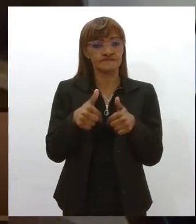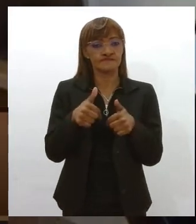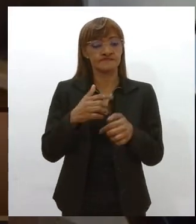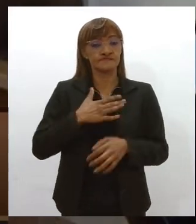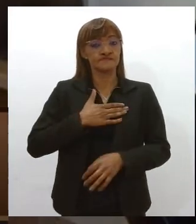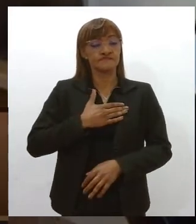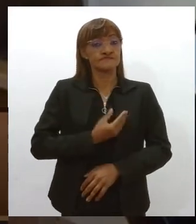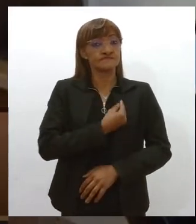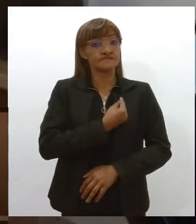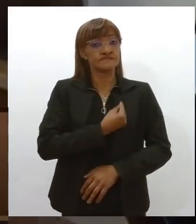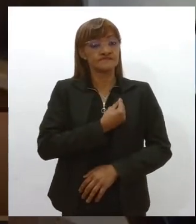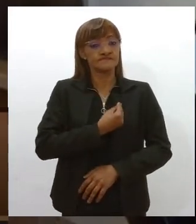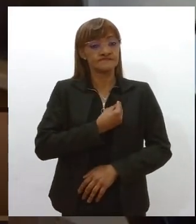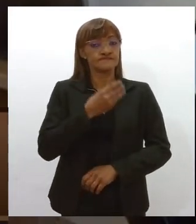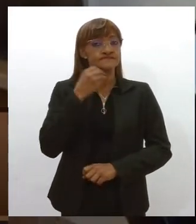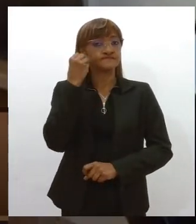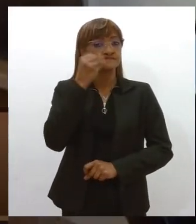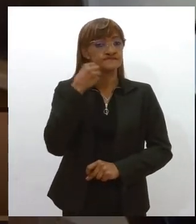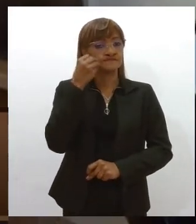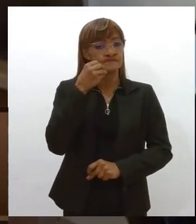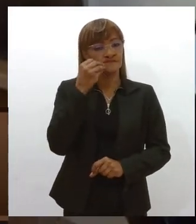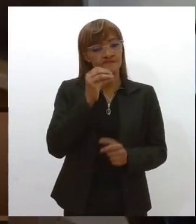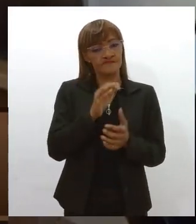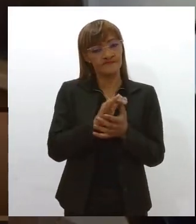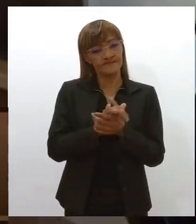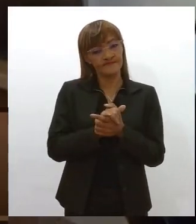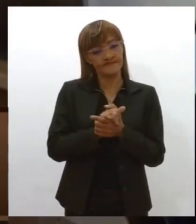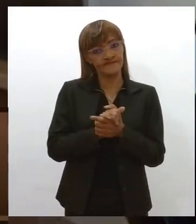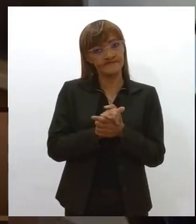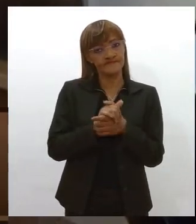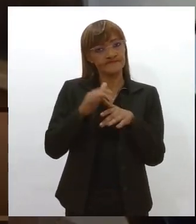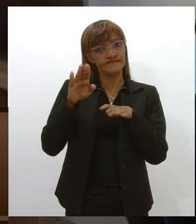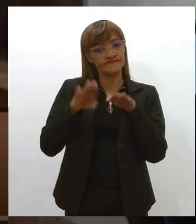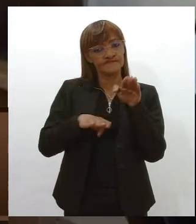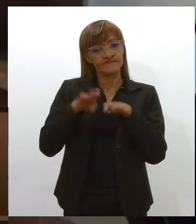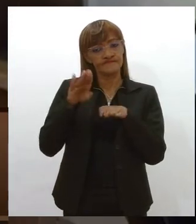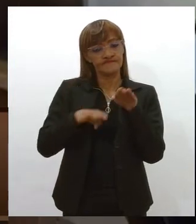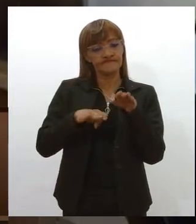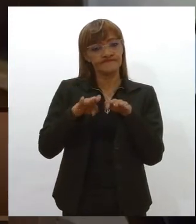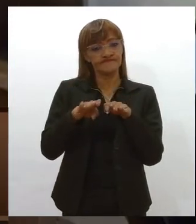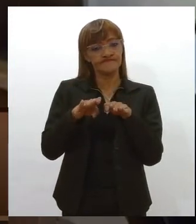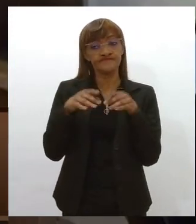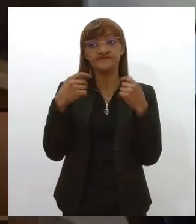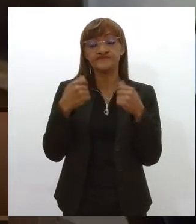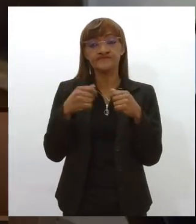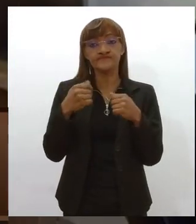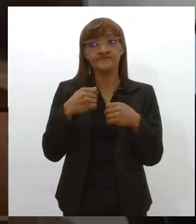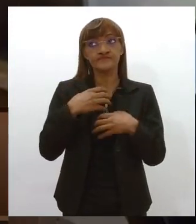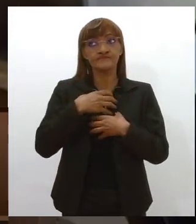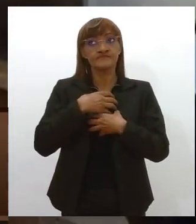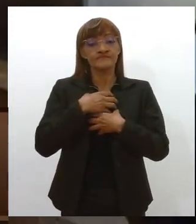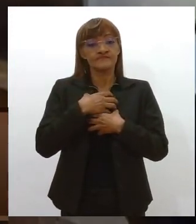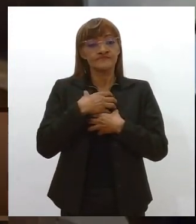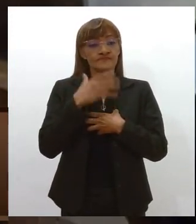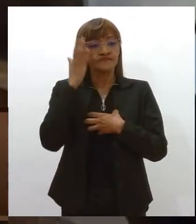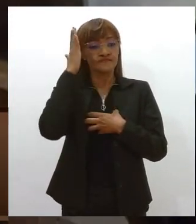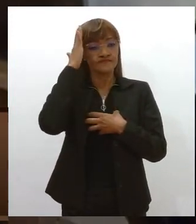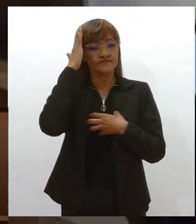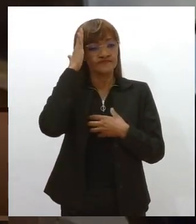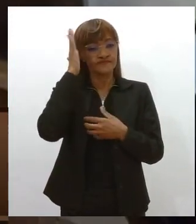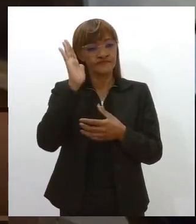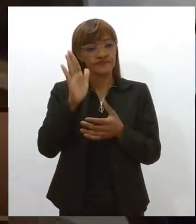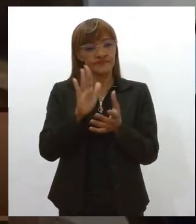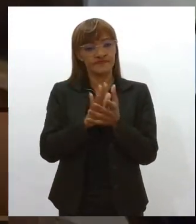vivo, né? Às vezes a gente precisa passar para a gente poder saber. A questão também da gente precisar de mais mulheres,